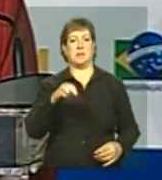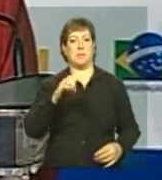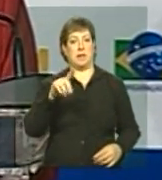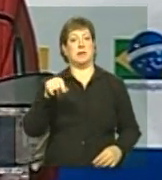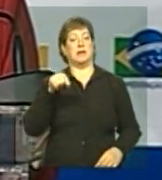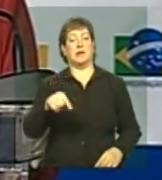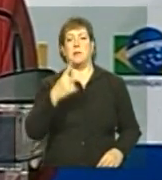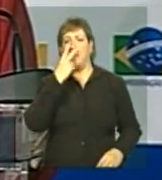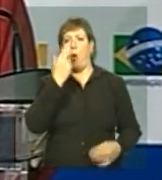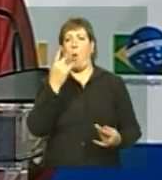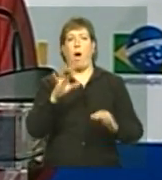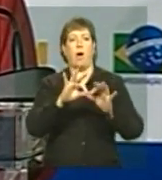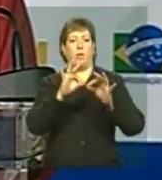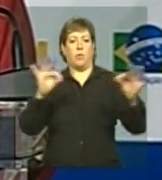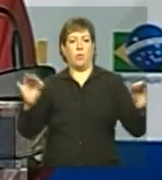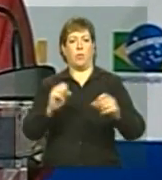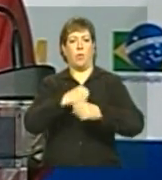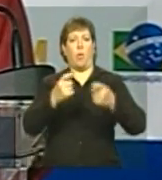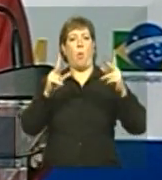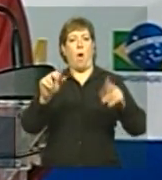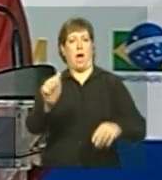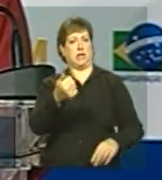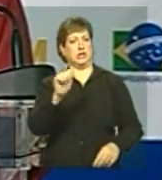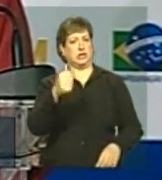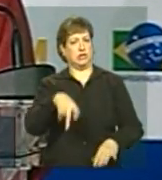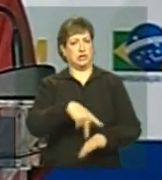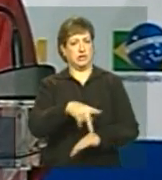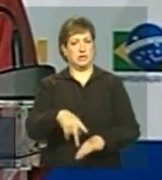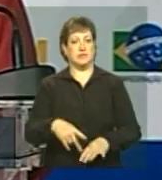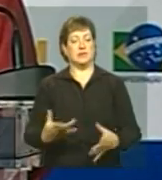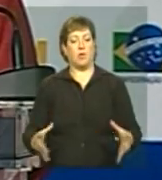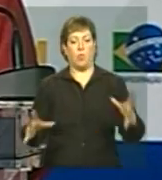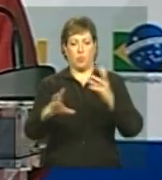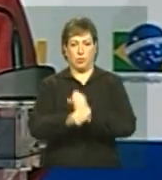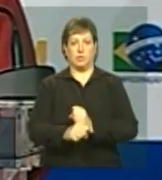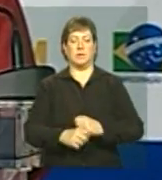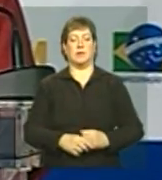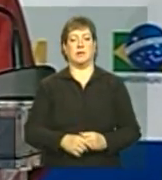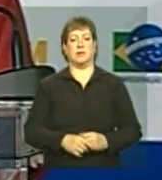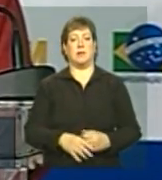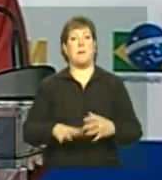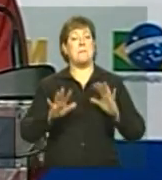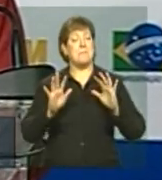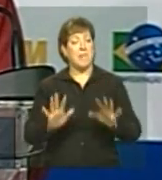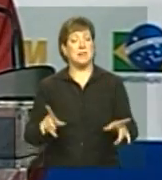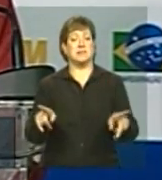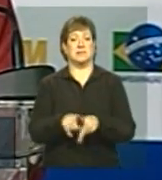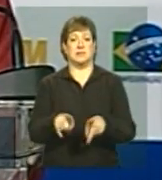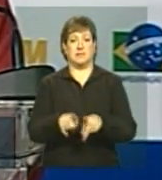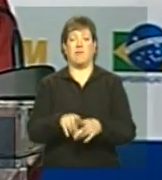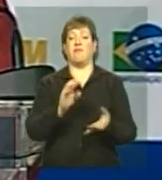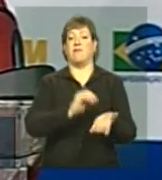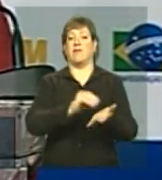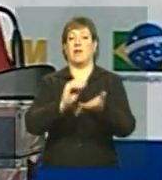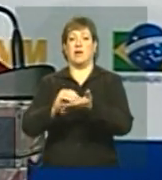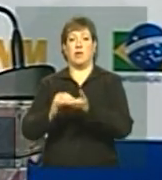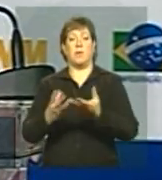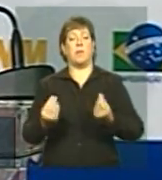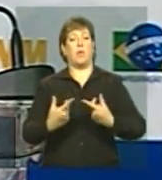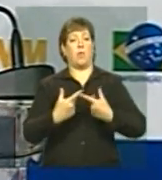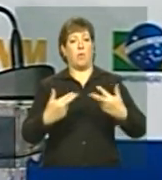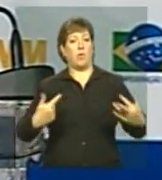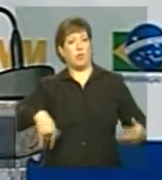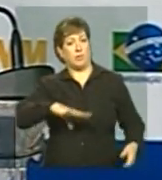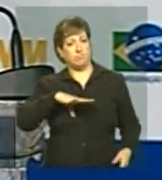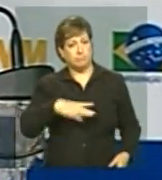uma Argentina. Mas também é fato que existem ainda muitos desafios.